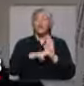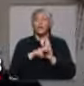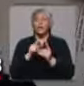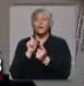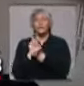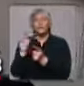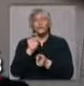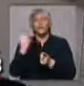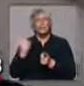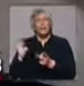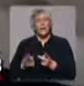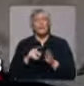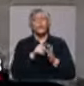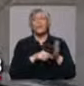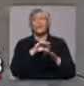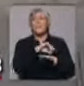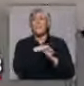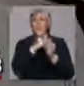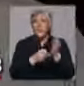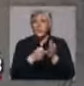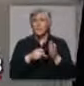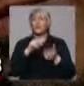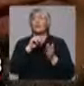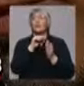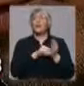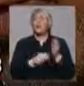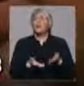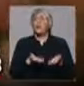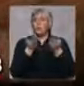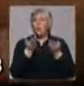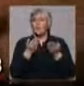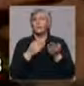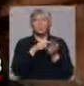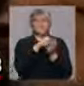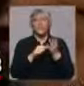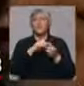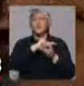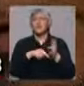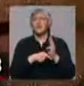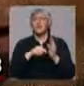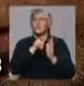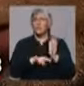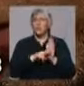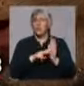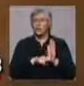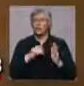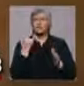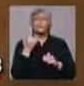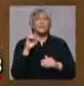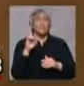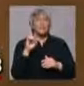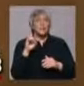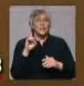médico, nota de alta. Em todos, a confirmação do que Luís Filipe Nunes testemunhou na noite de 26